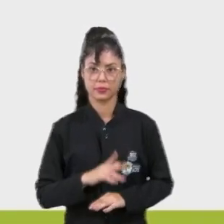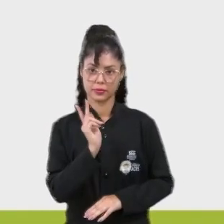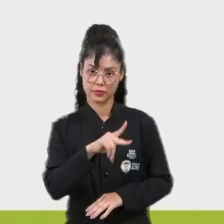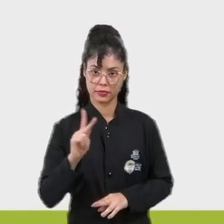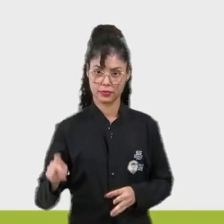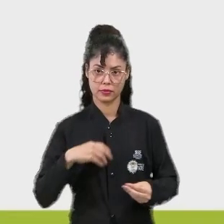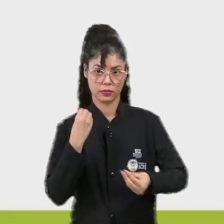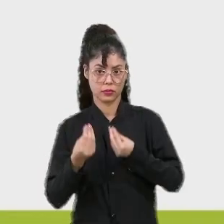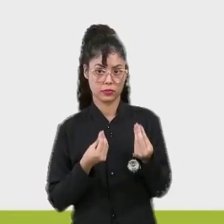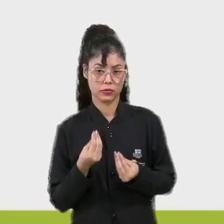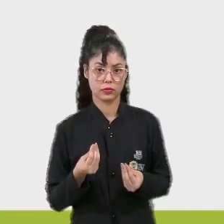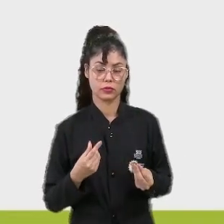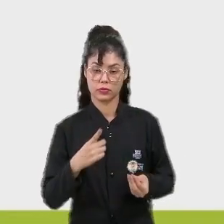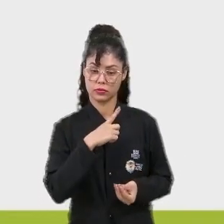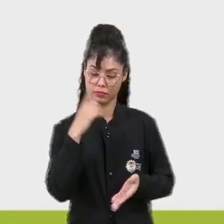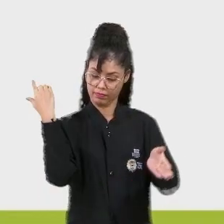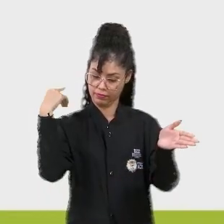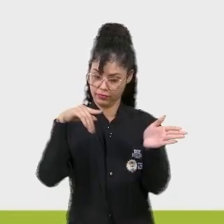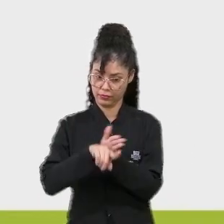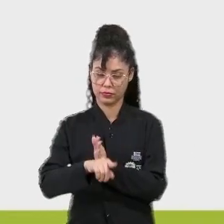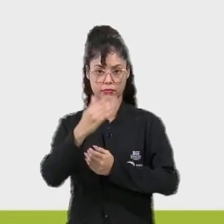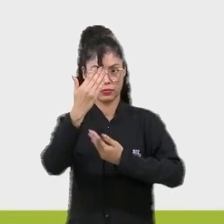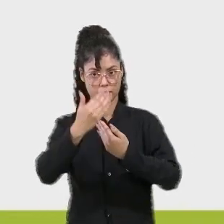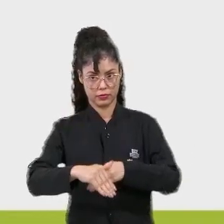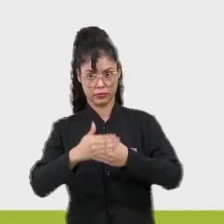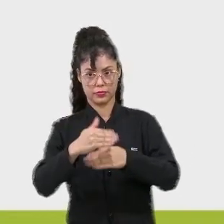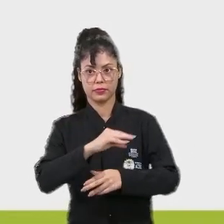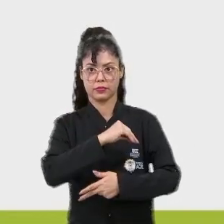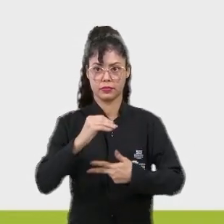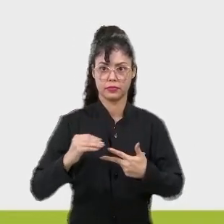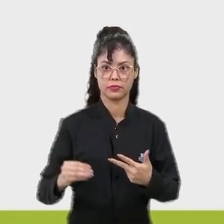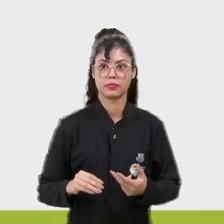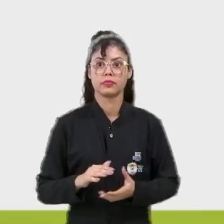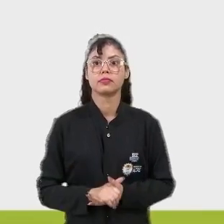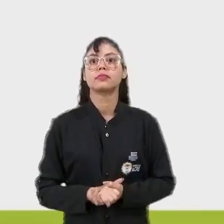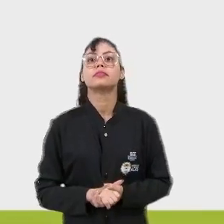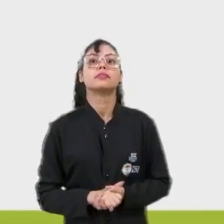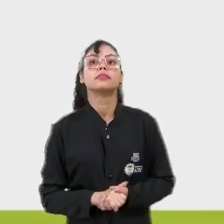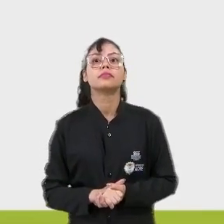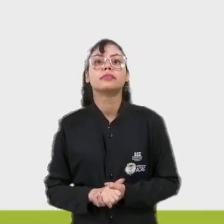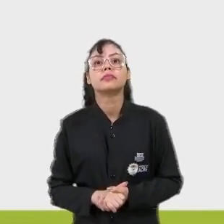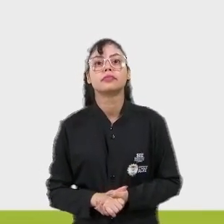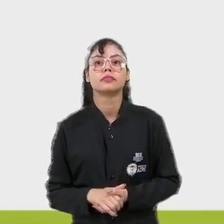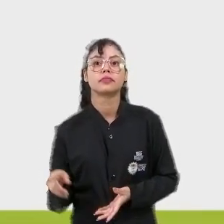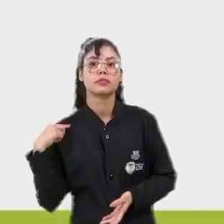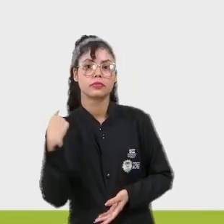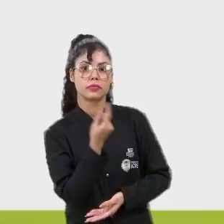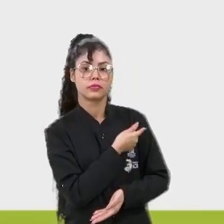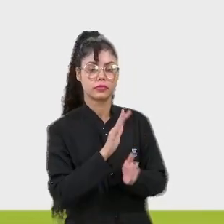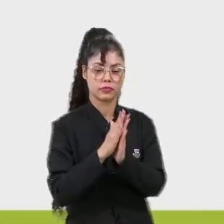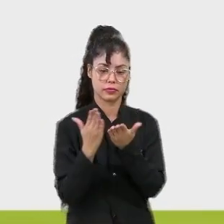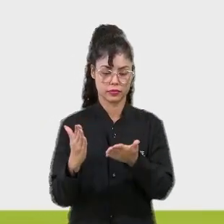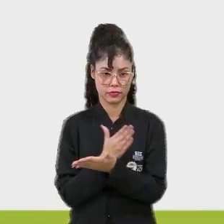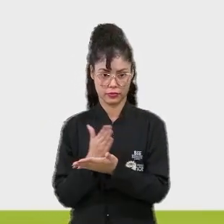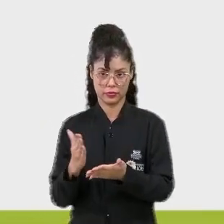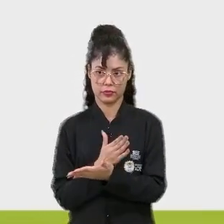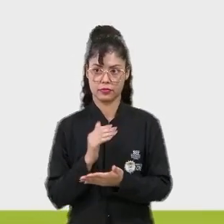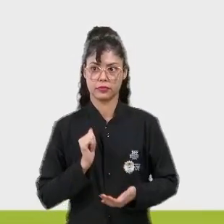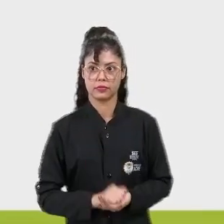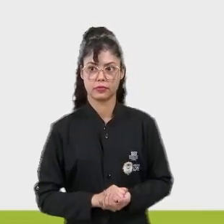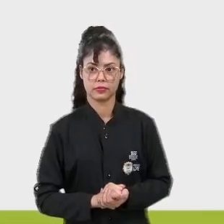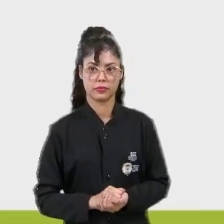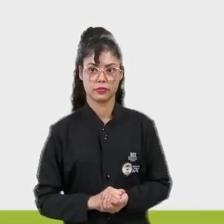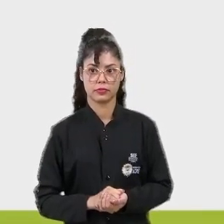Professor, como que isso cai nas provas? Como que isso cai no Enem? Se você está com os nossos livros do